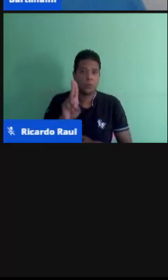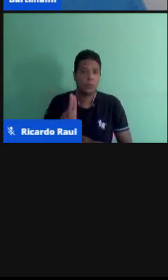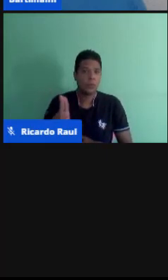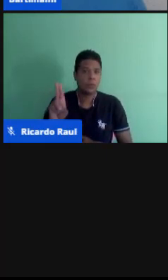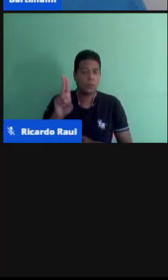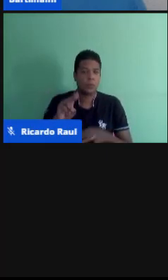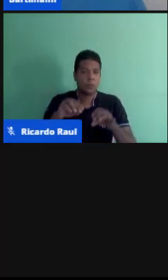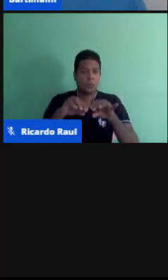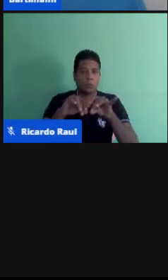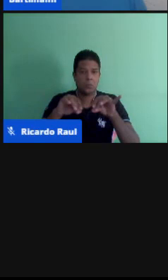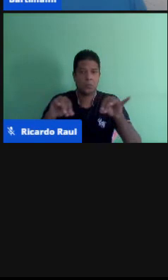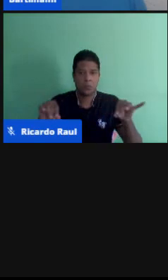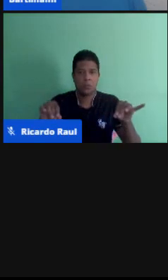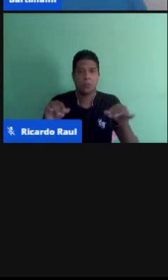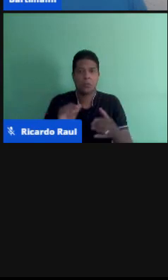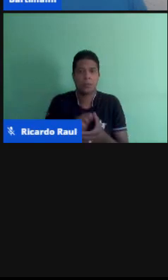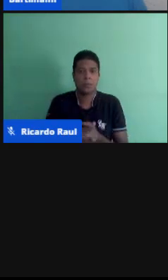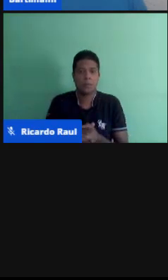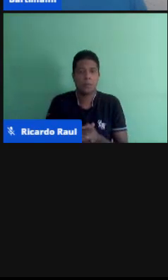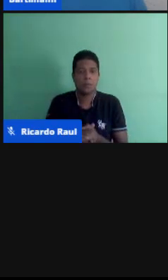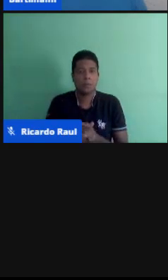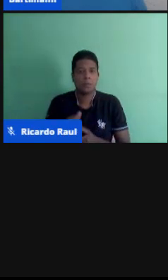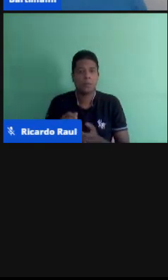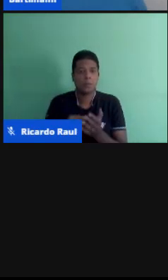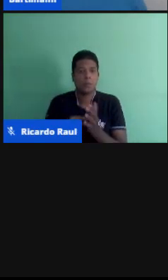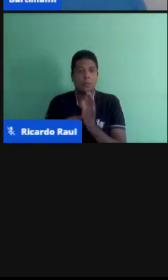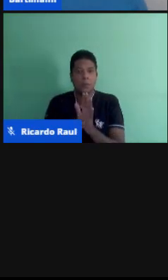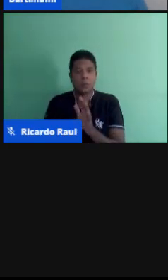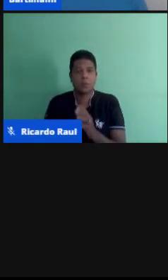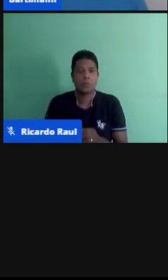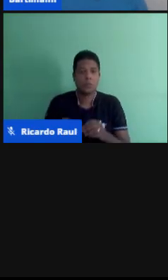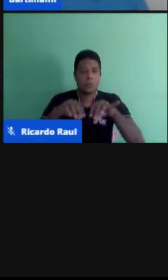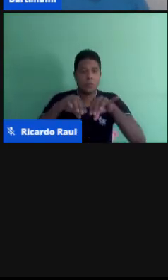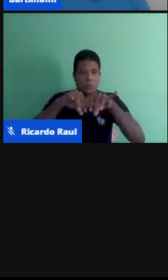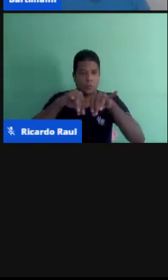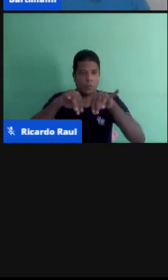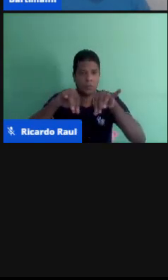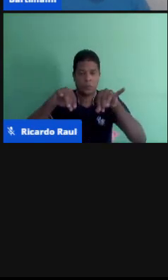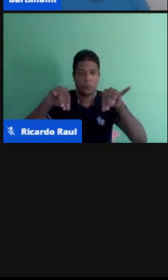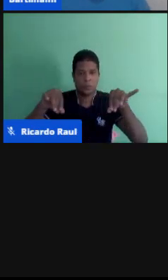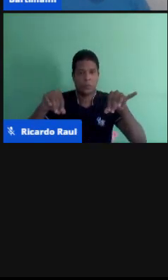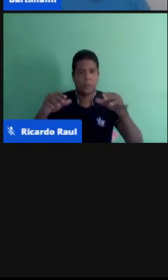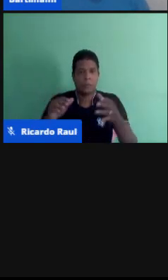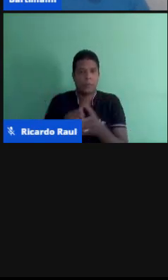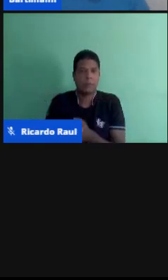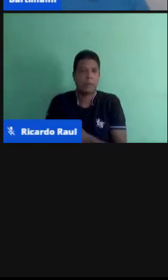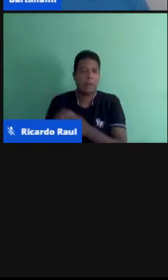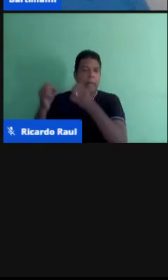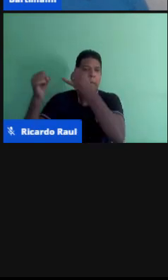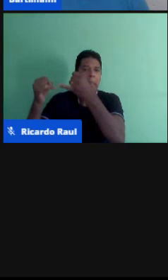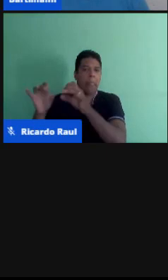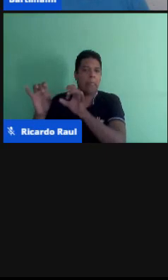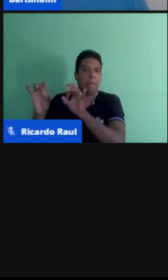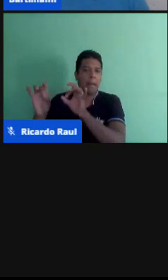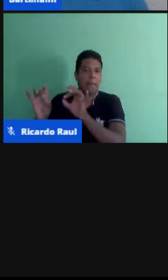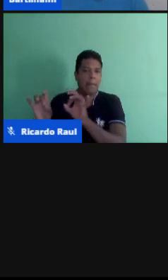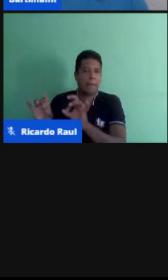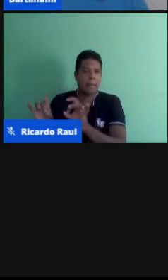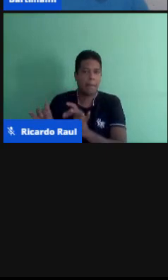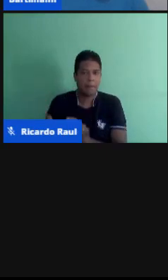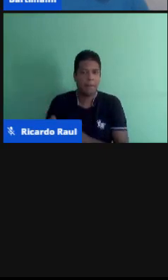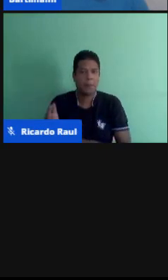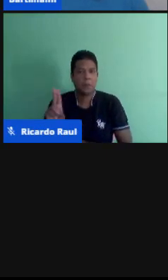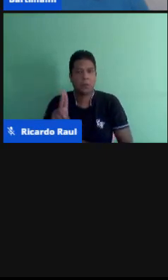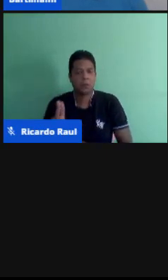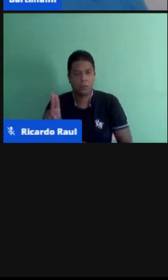né? Ou, como aparece aí, o MAP Biomas vai trazer como uso do solo. Eu não vou entrar aqui nessa distinção teórica entre o que é uso